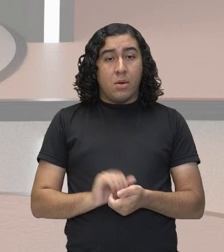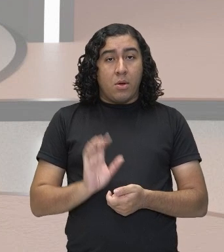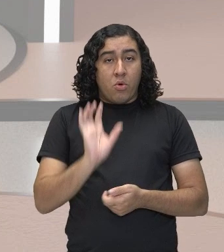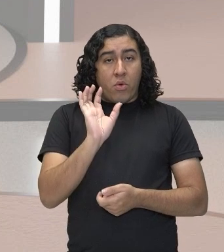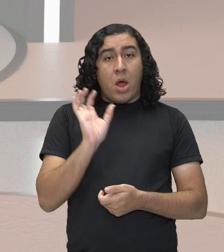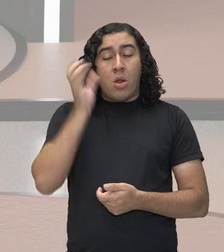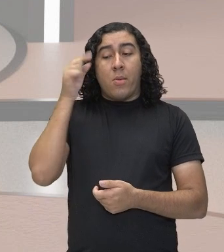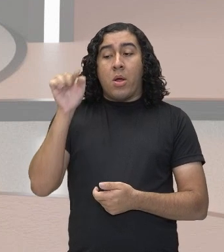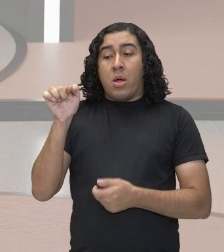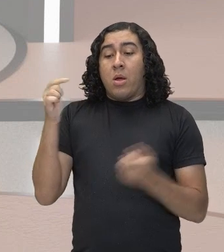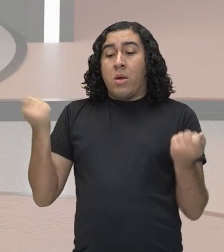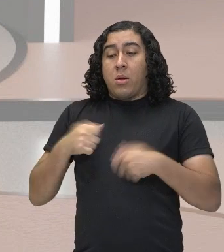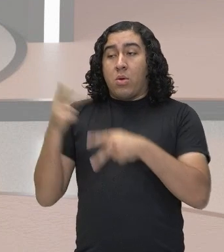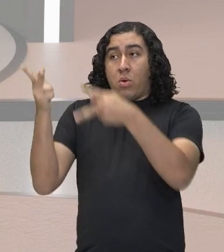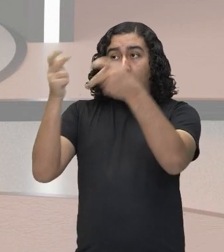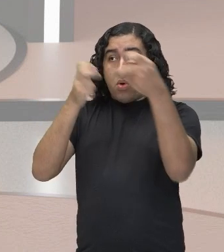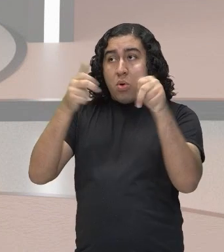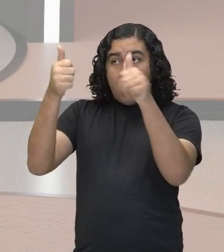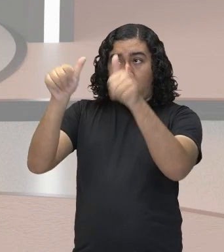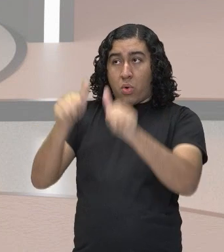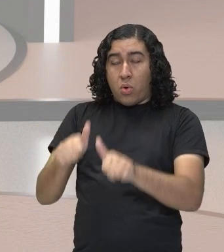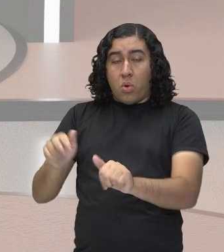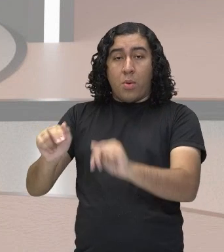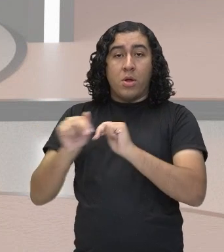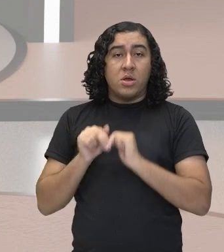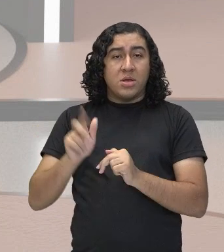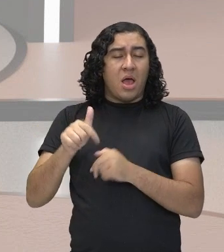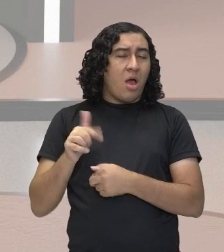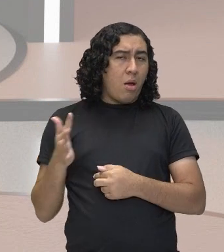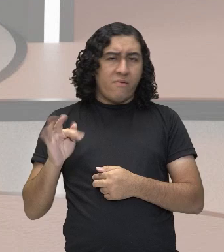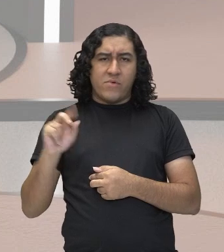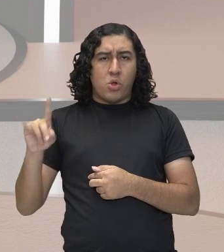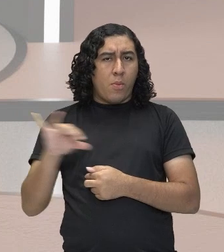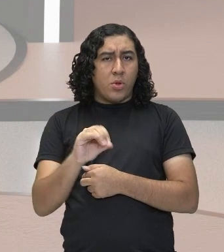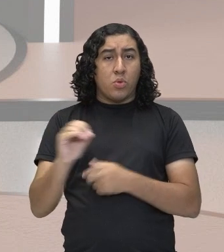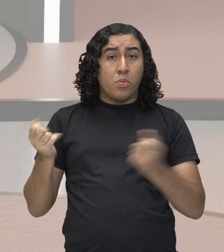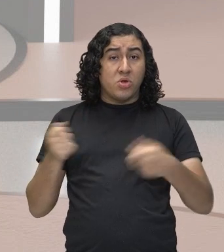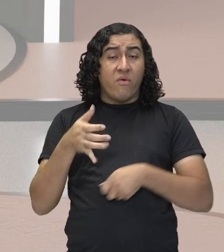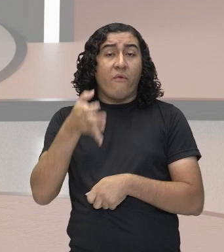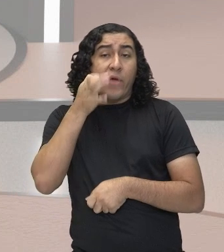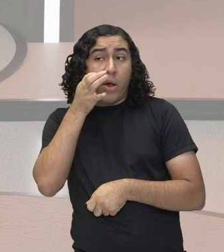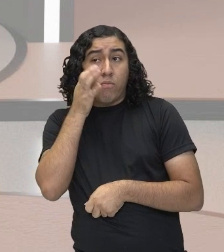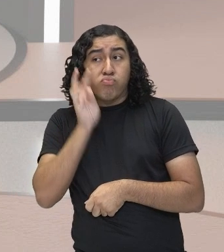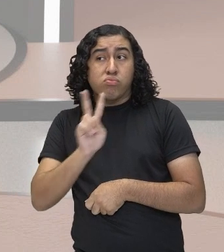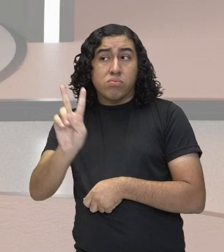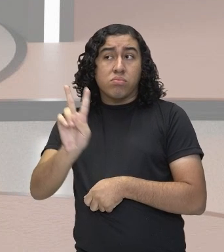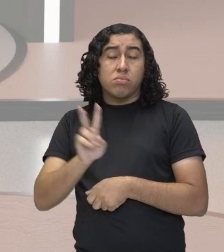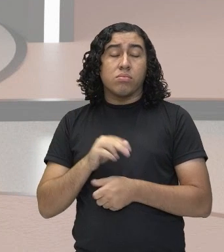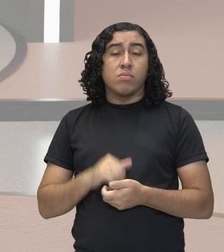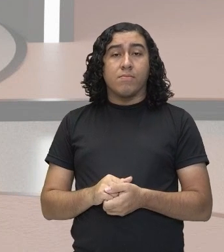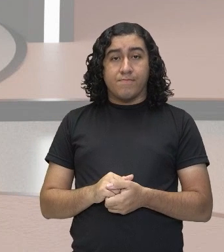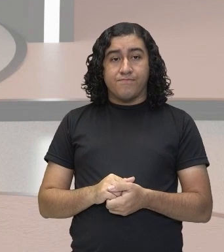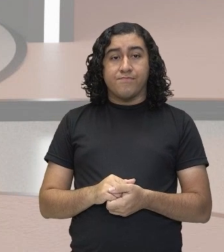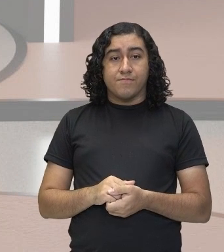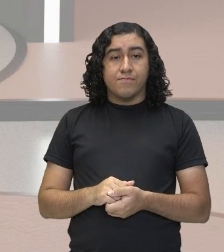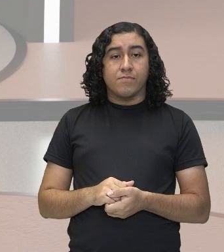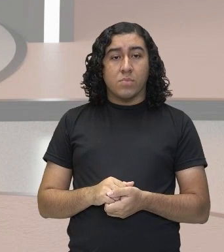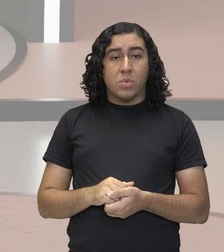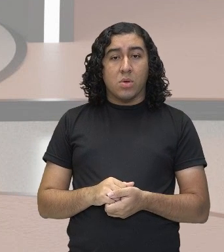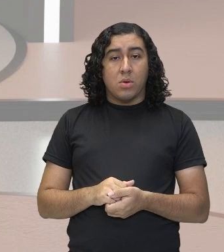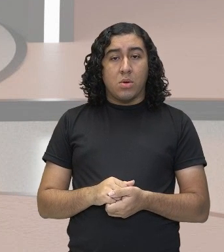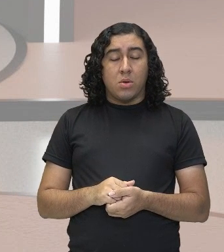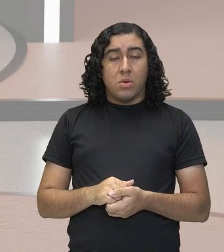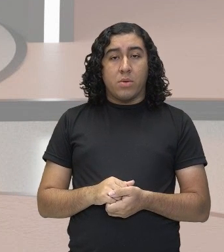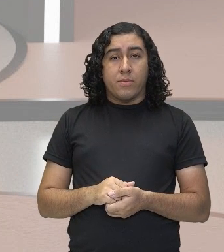que é observável. Né? Por isso que ele se torna um fenômeno. Então tudo o que pode ser